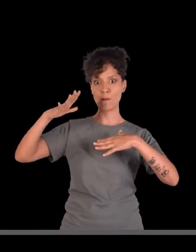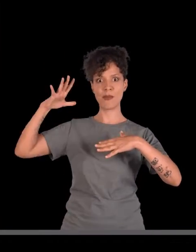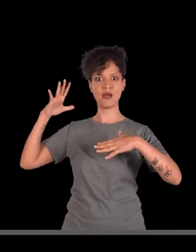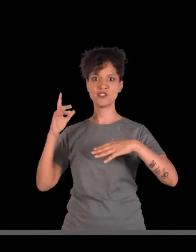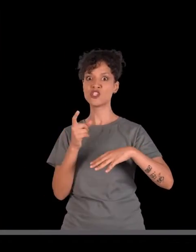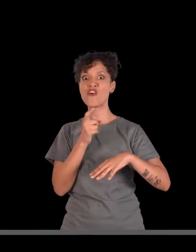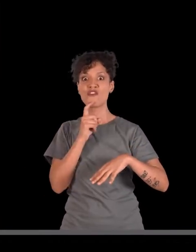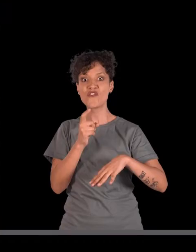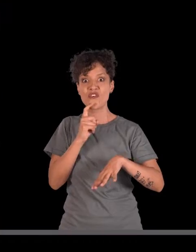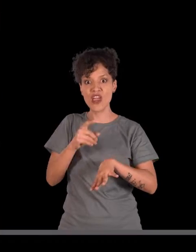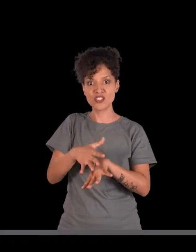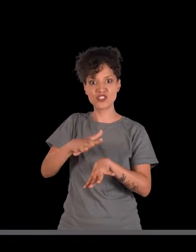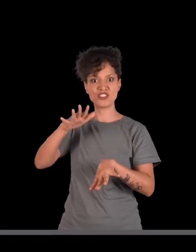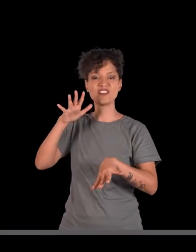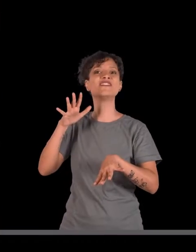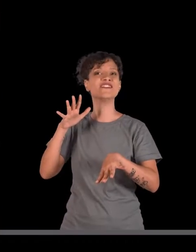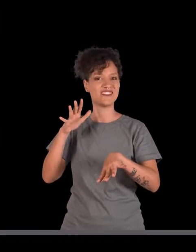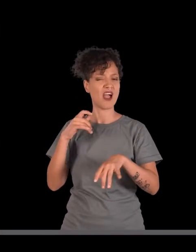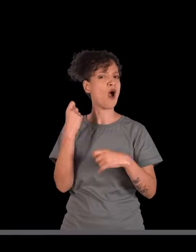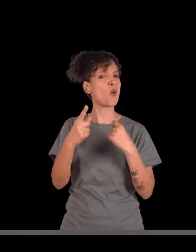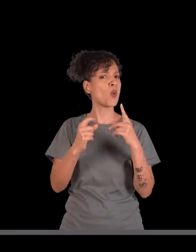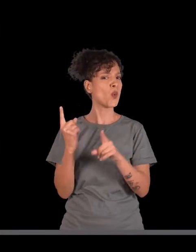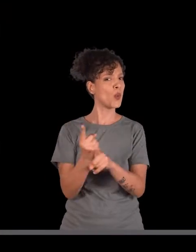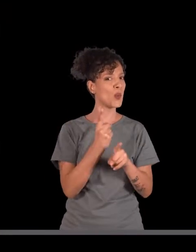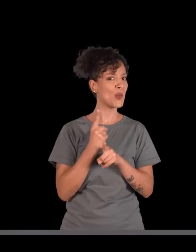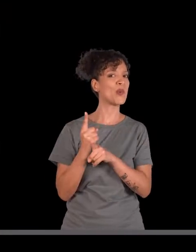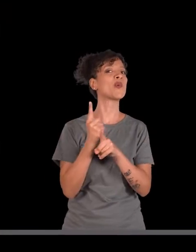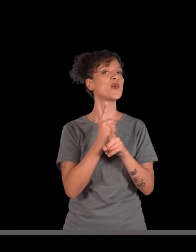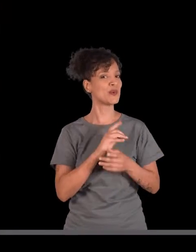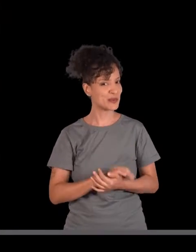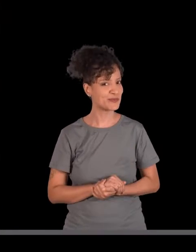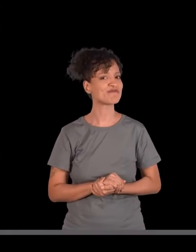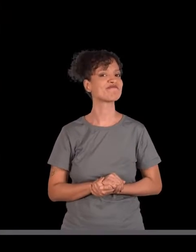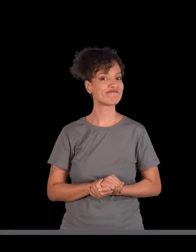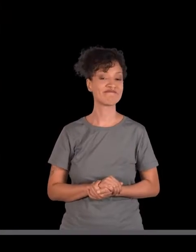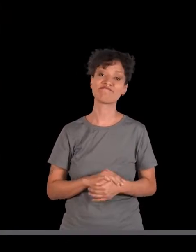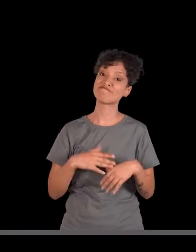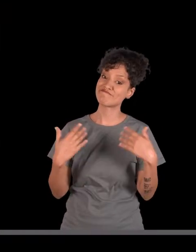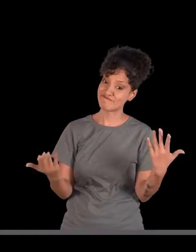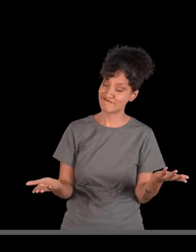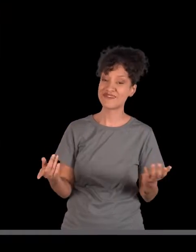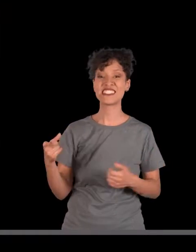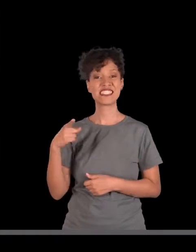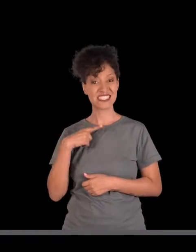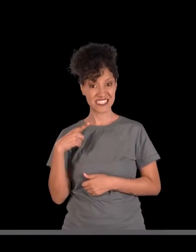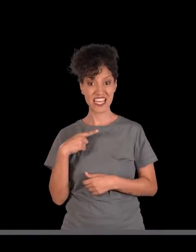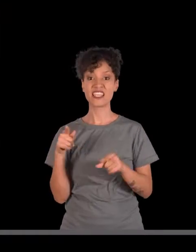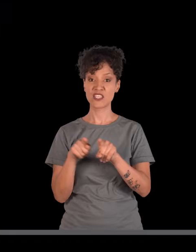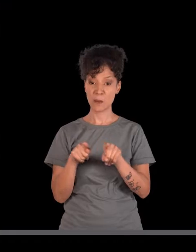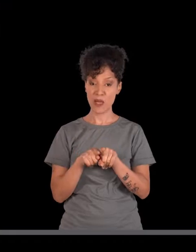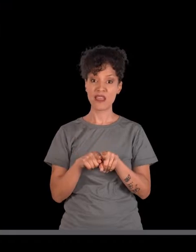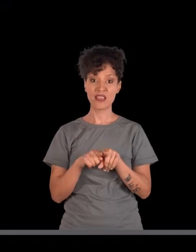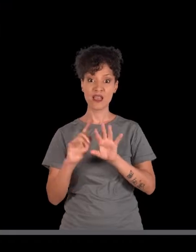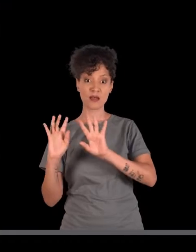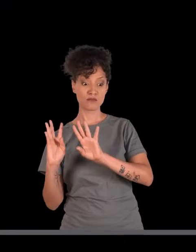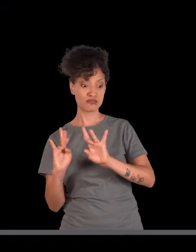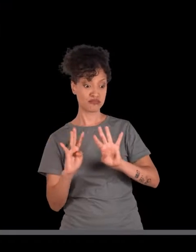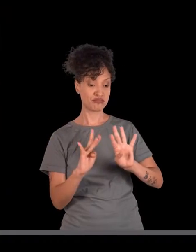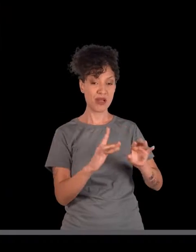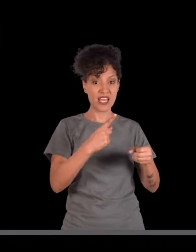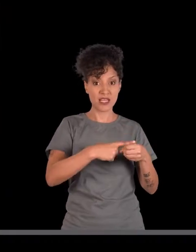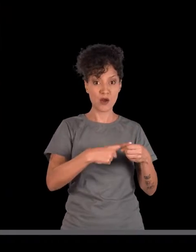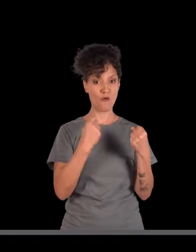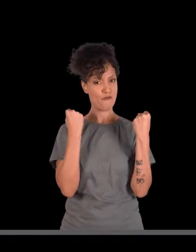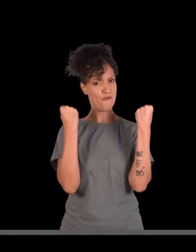diamante, esmeralda, algumas pedras preciosas, certo? E, obviamente, vai existir uma migração para o